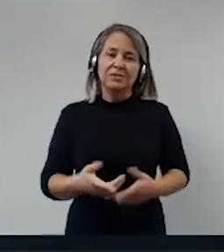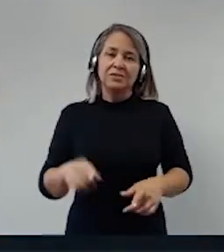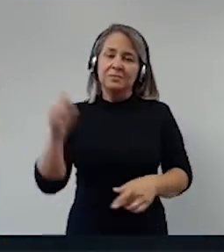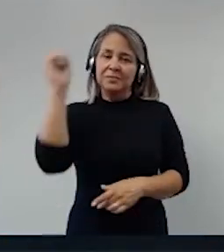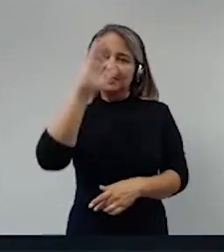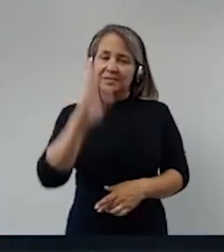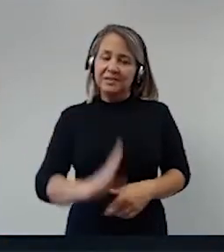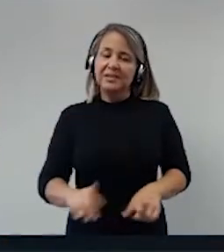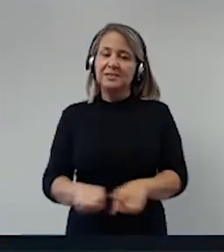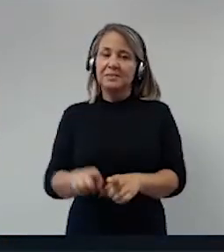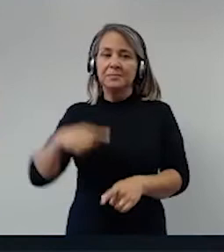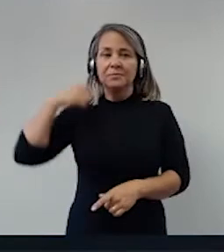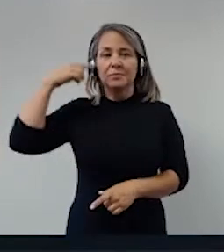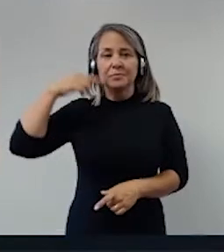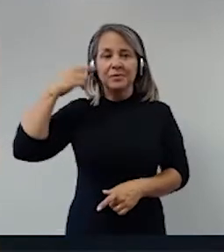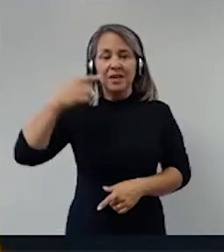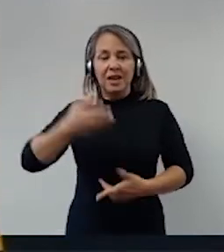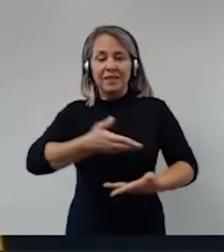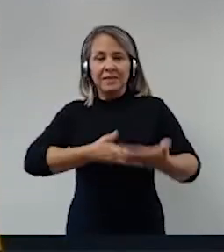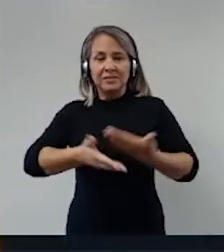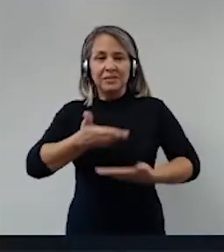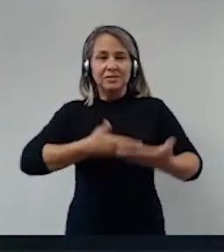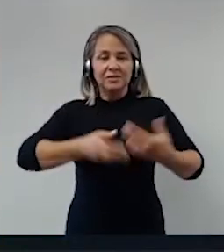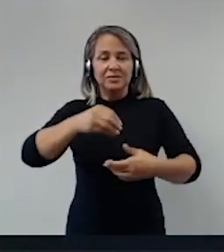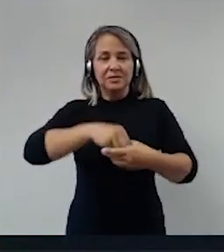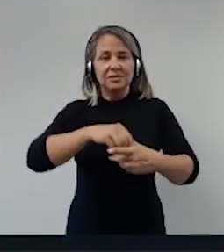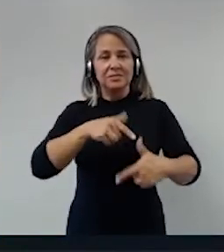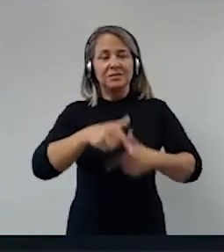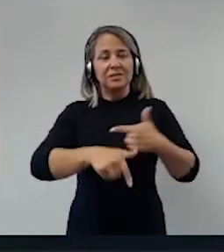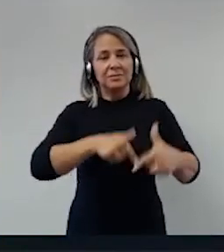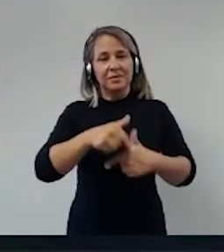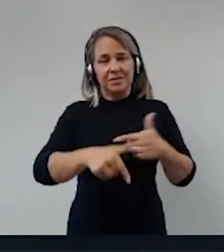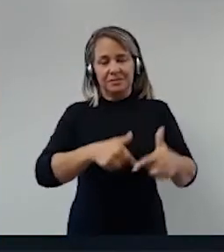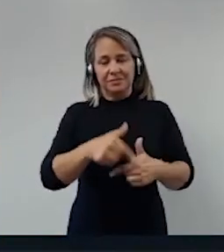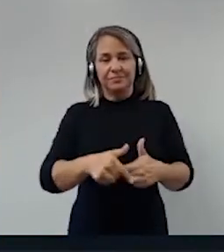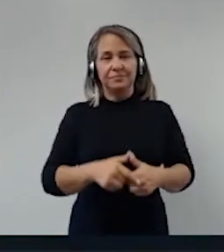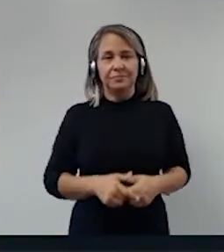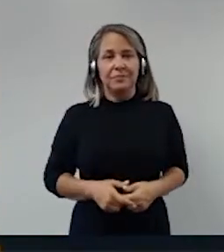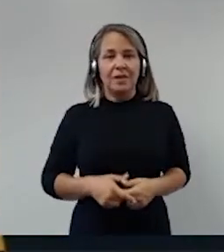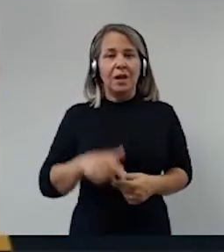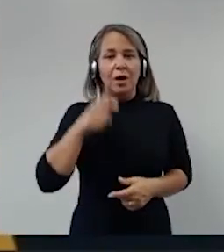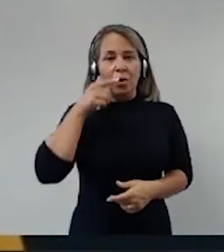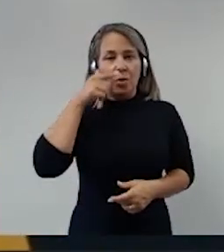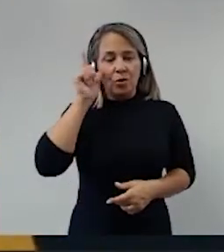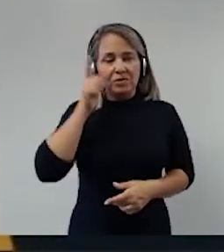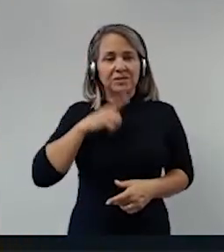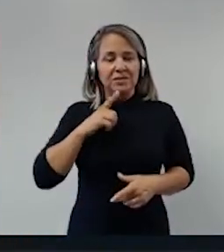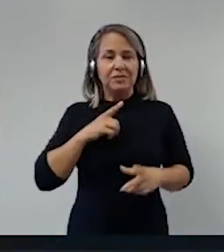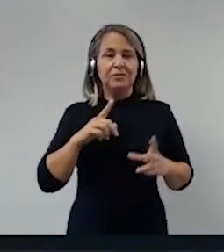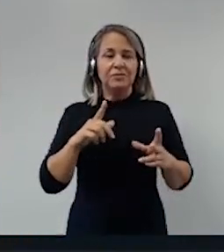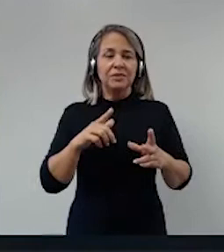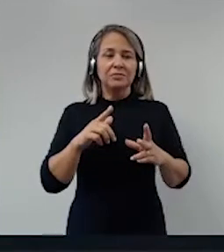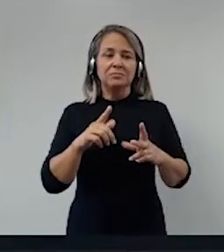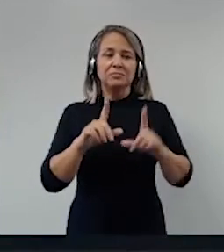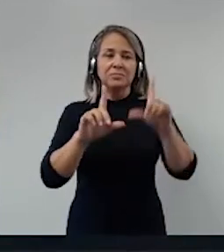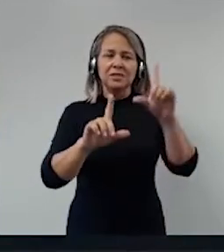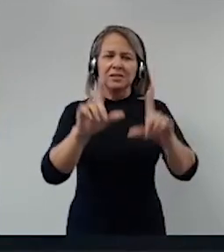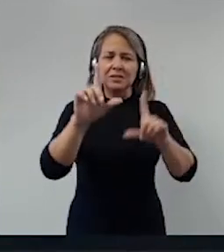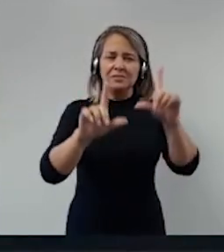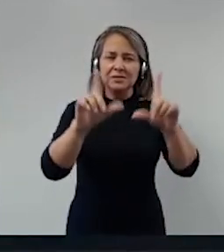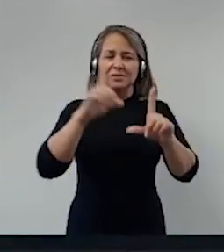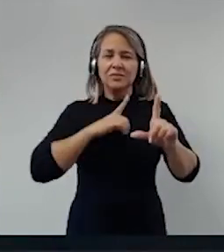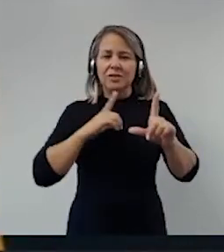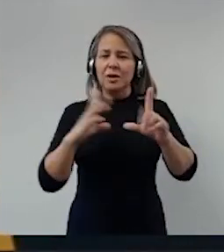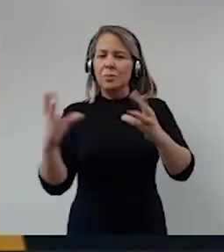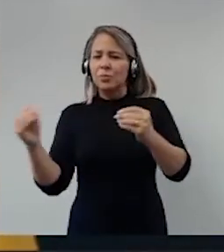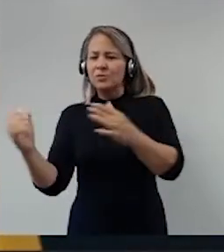e a advocacia, nas relações trabalhistas, né? O trabalho em home office. Ontem eu assisti uma matéria no jornal e que diz que várias empresas